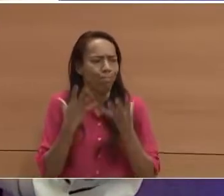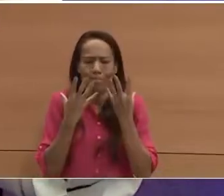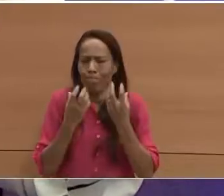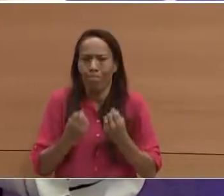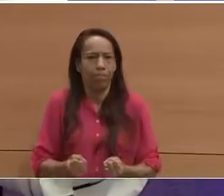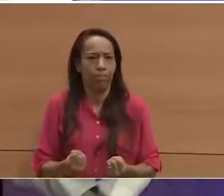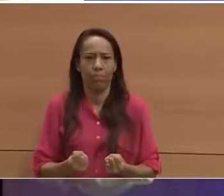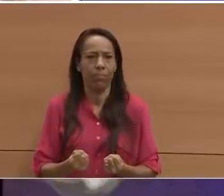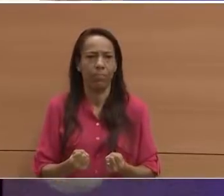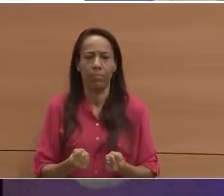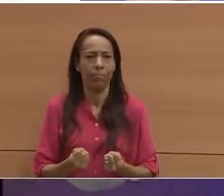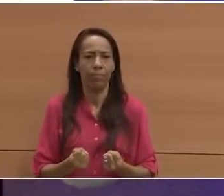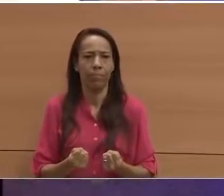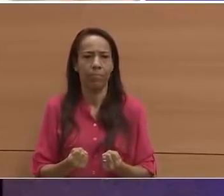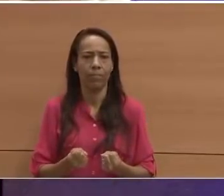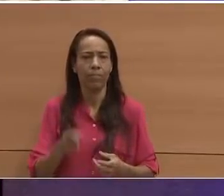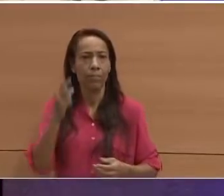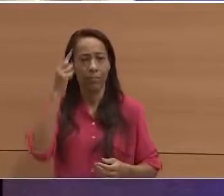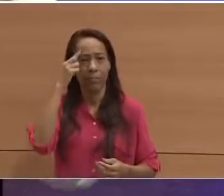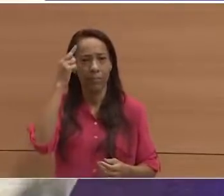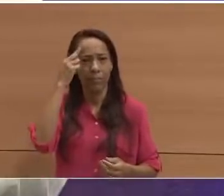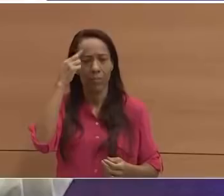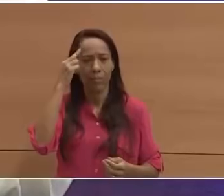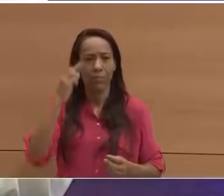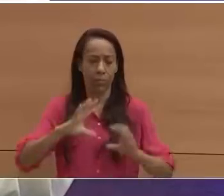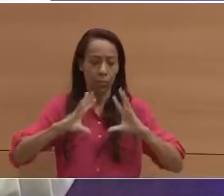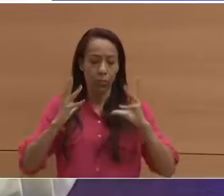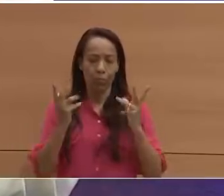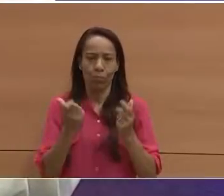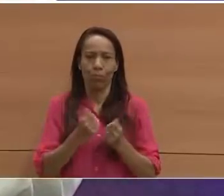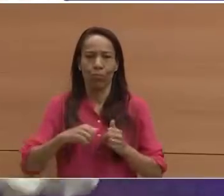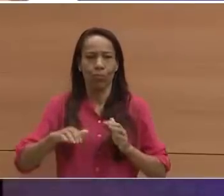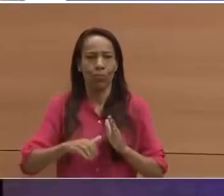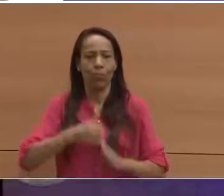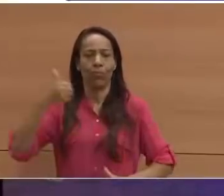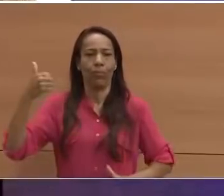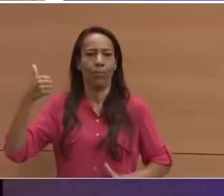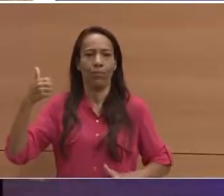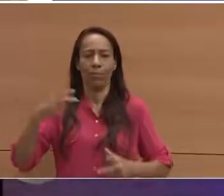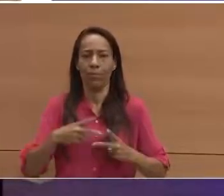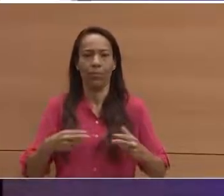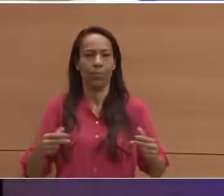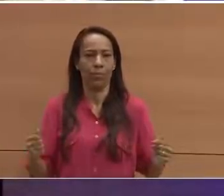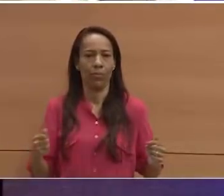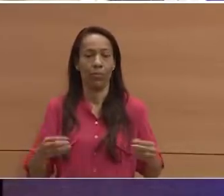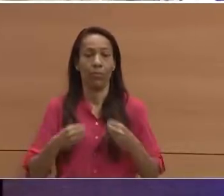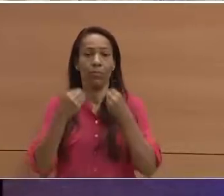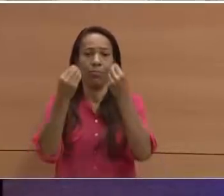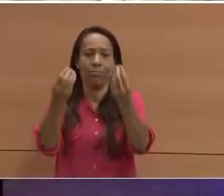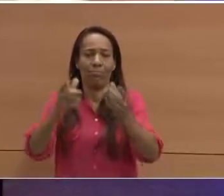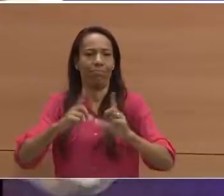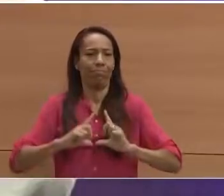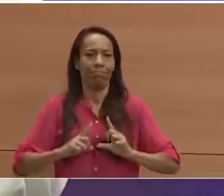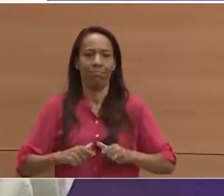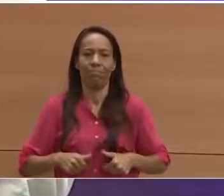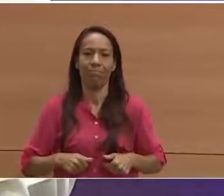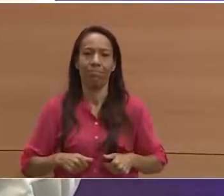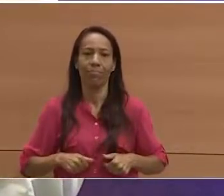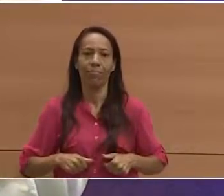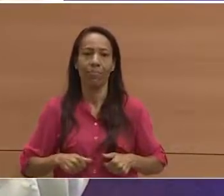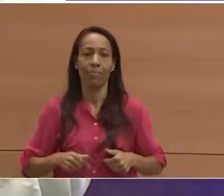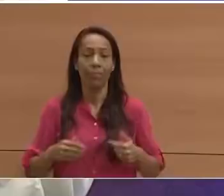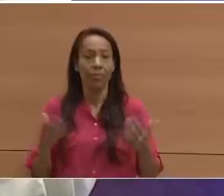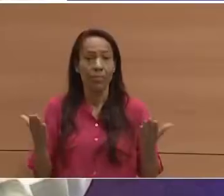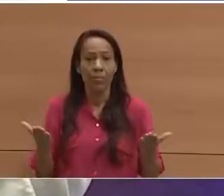vida, as primícias todas foram dadas a Israel. E agora Israel está jogando fora a